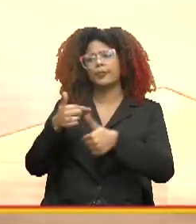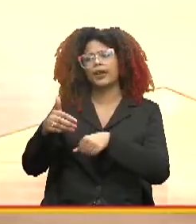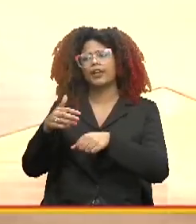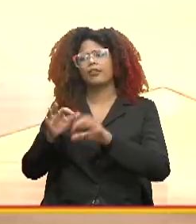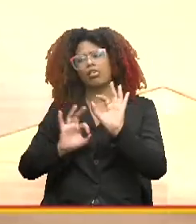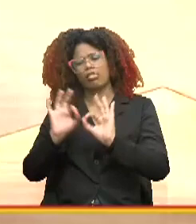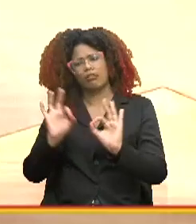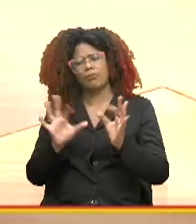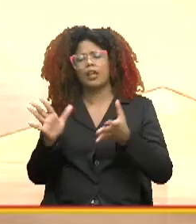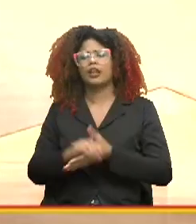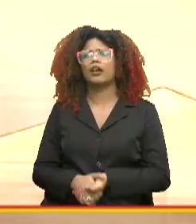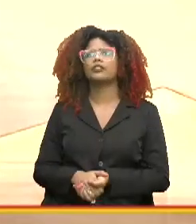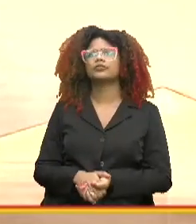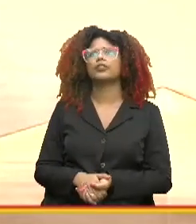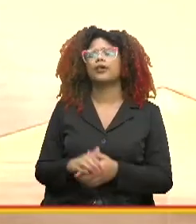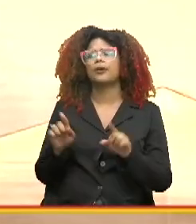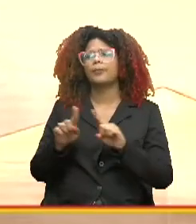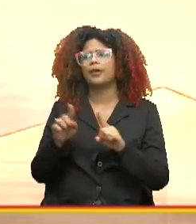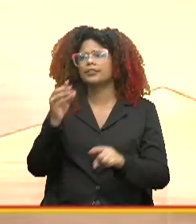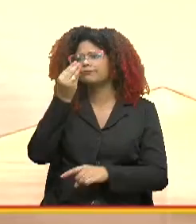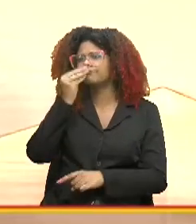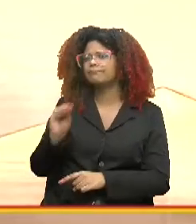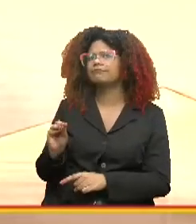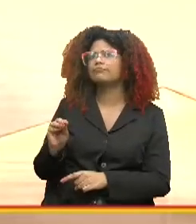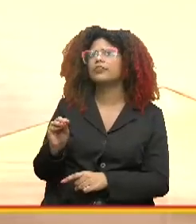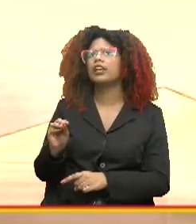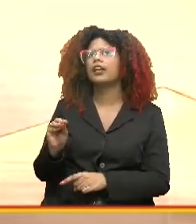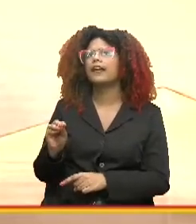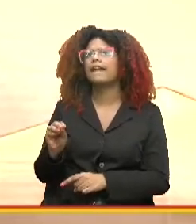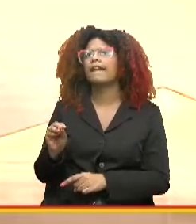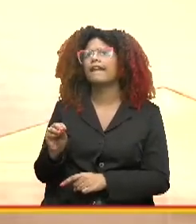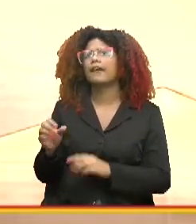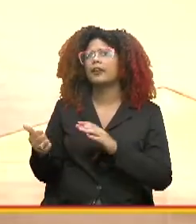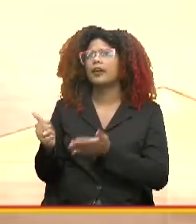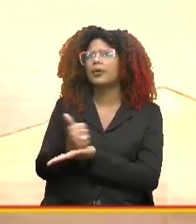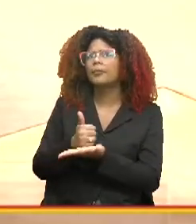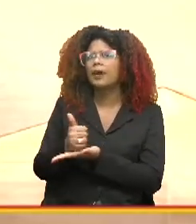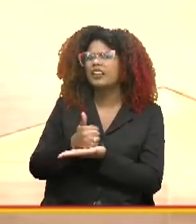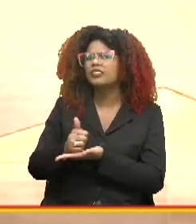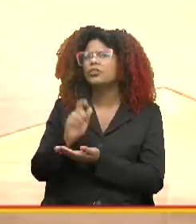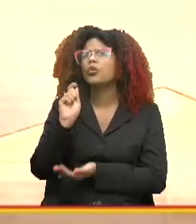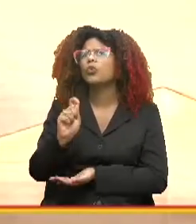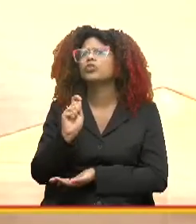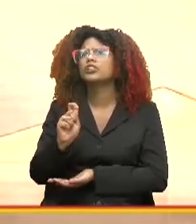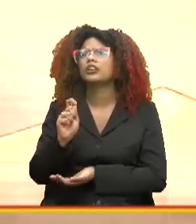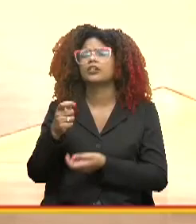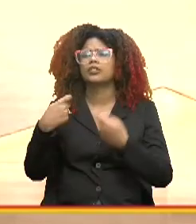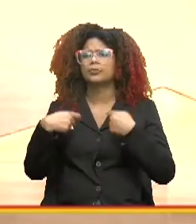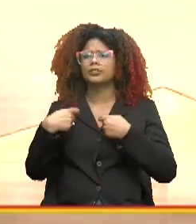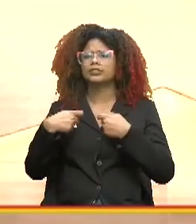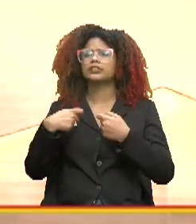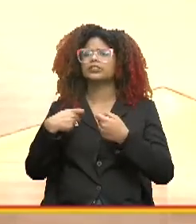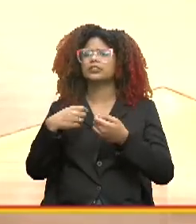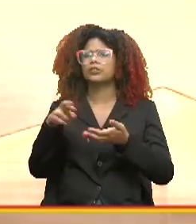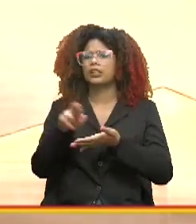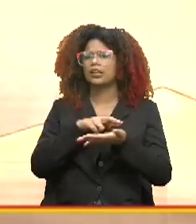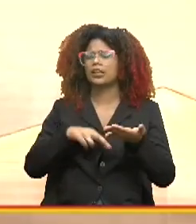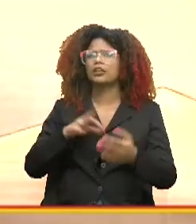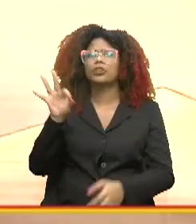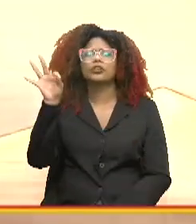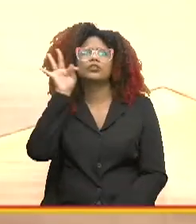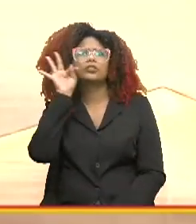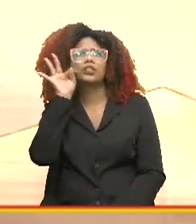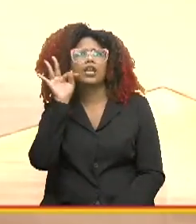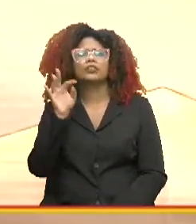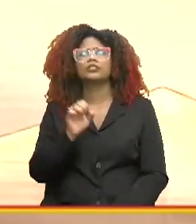a recusa tem que ver ela é fundamentada no que porque tem que ter um parecer técnico para isso né se